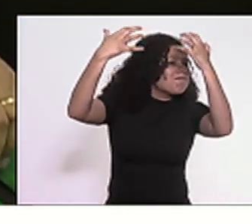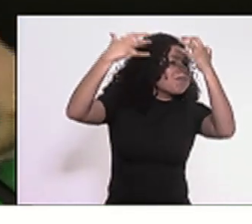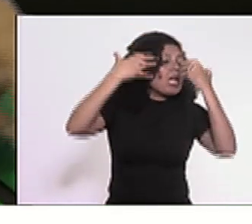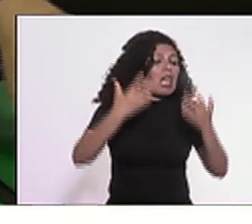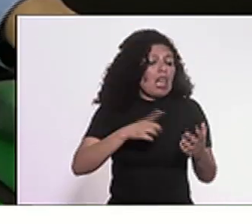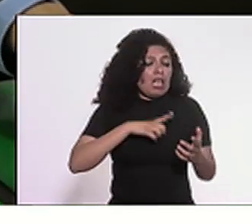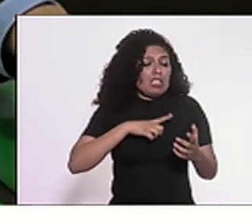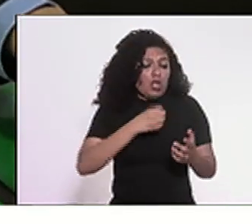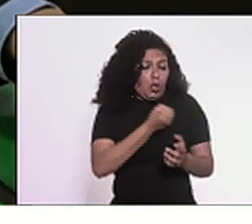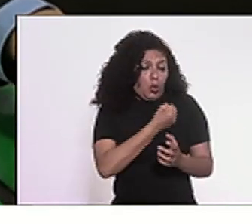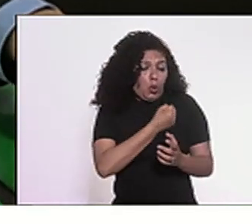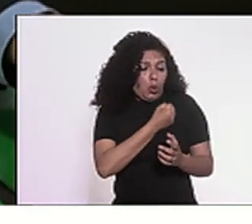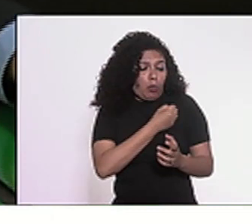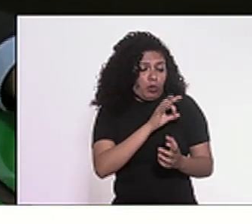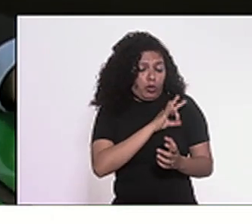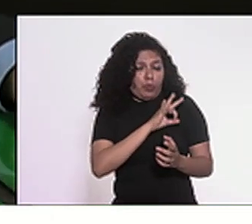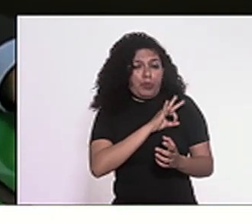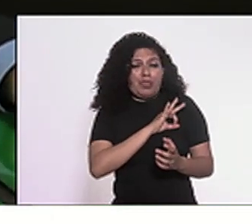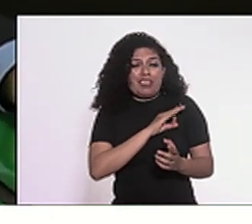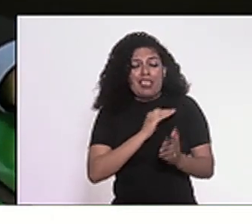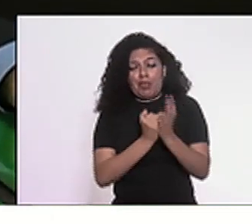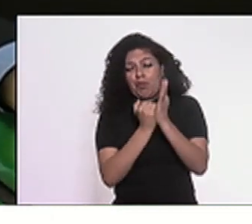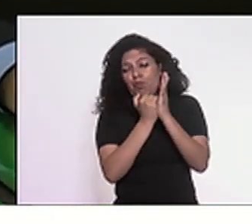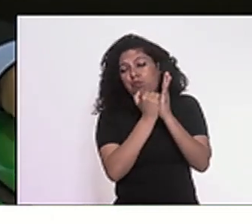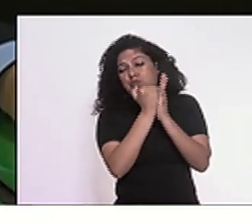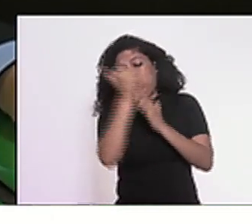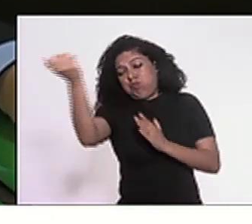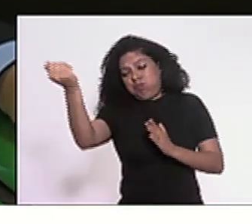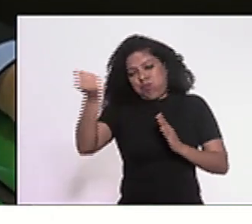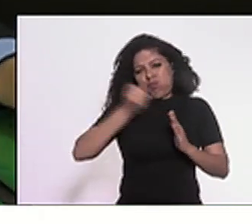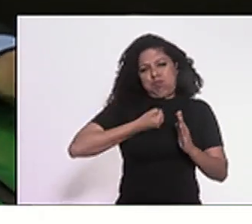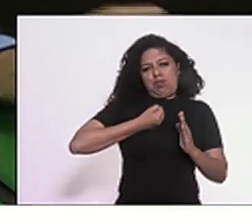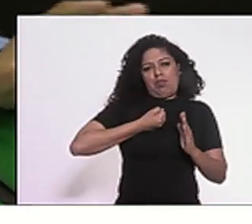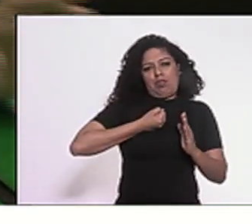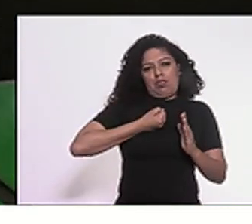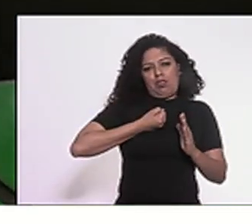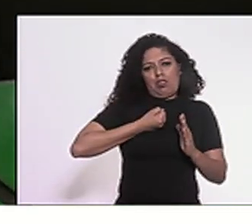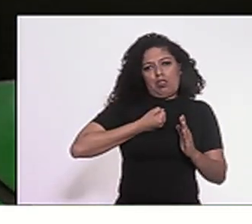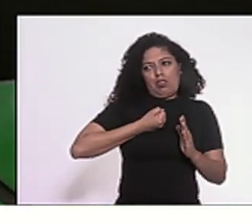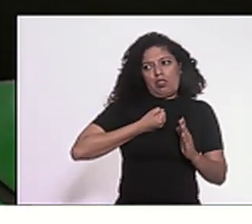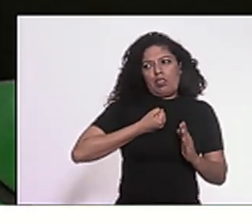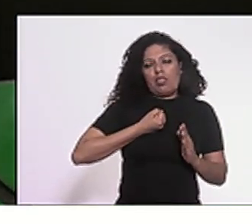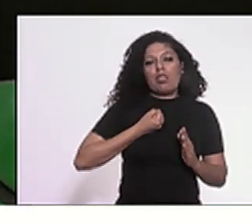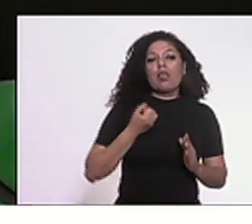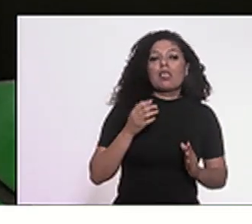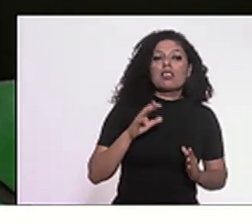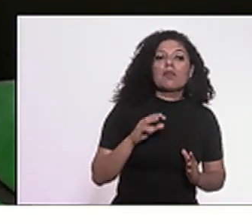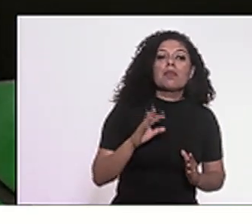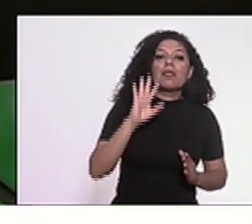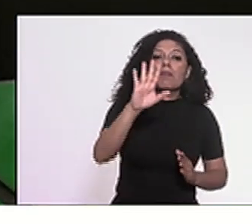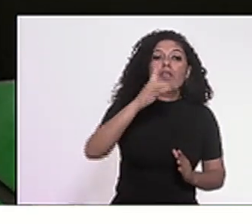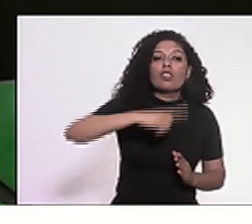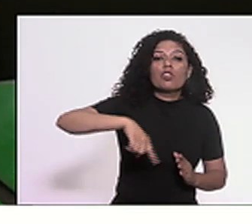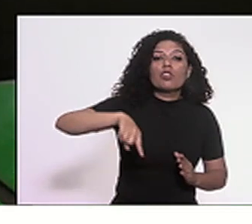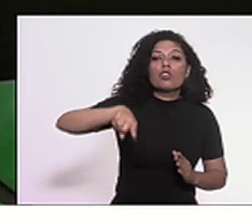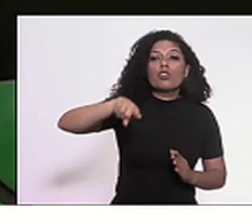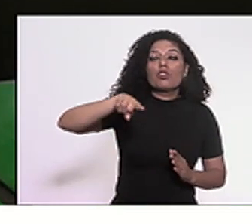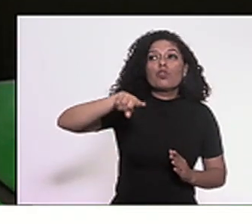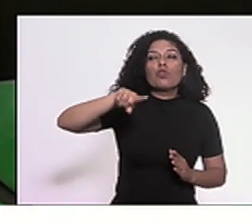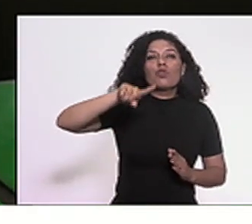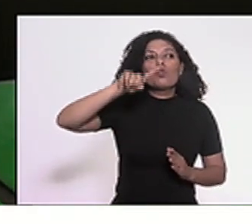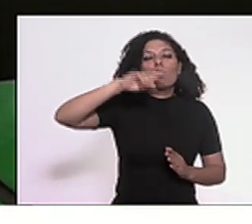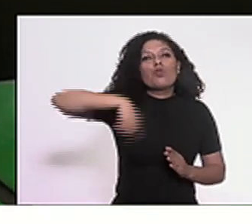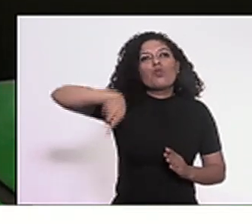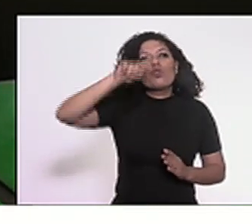que vem se suicidando aumenta cada vez mais. E não se sabe exatamente qual é o problema que faz com que